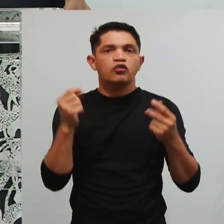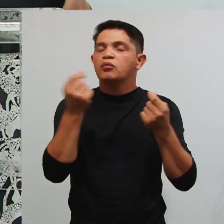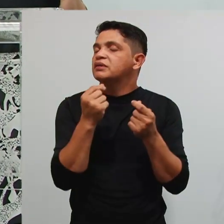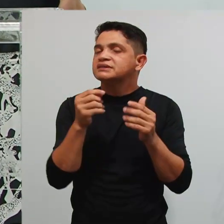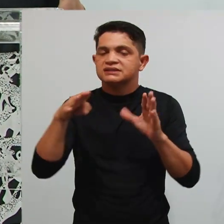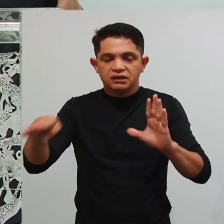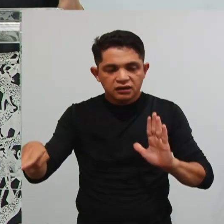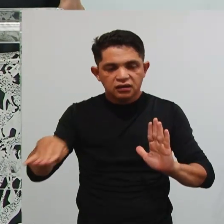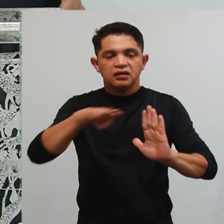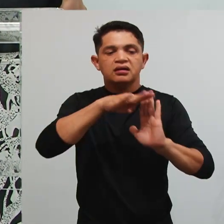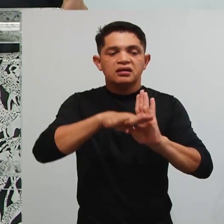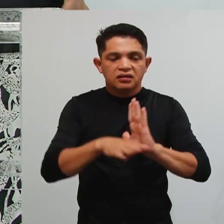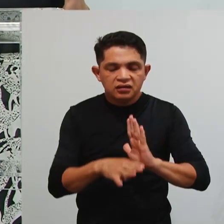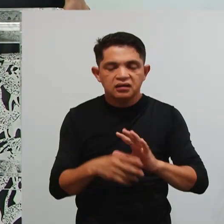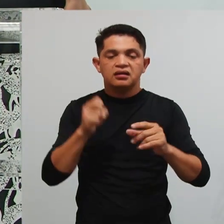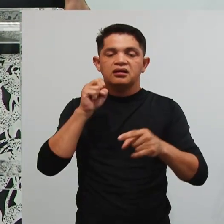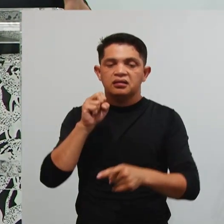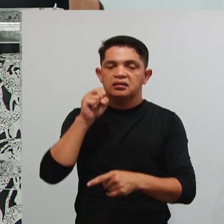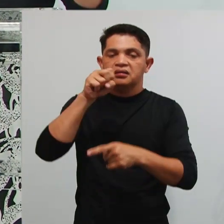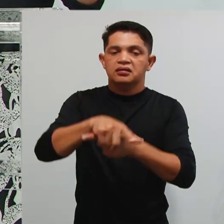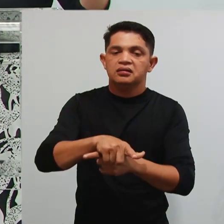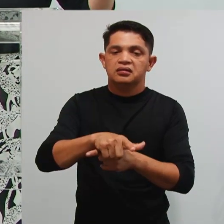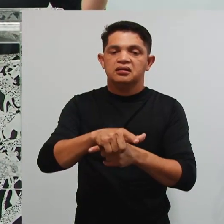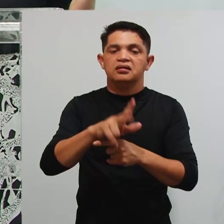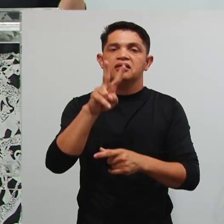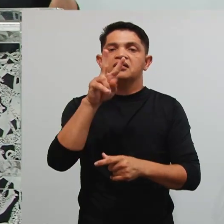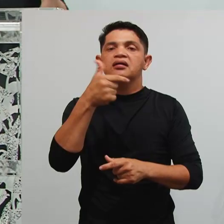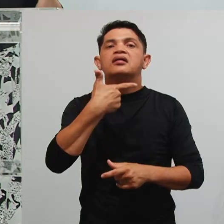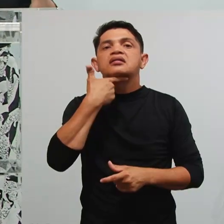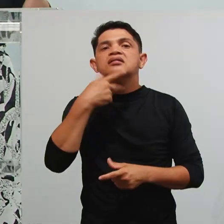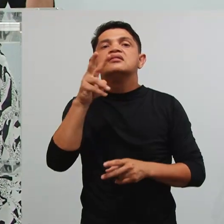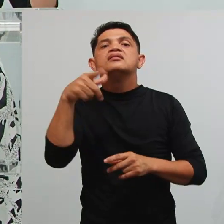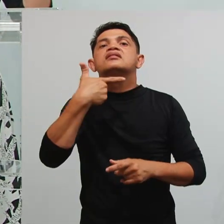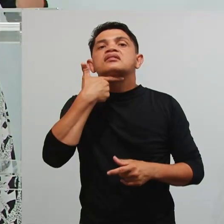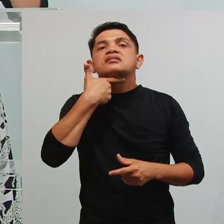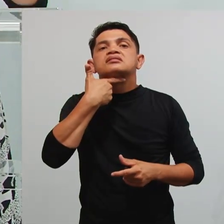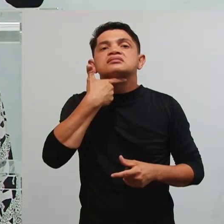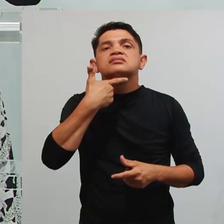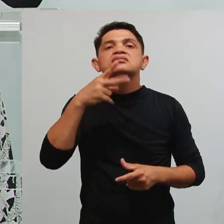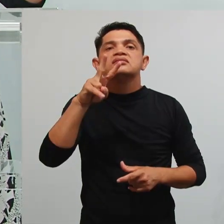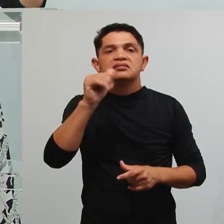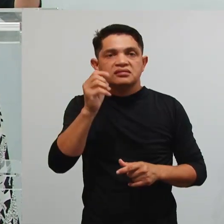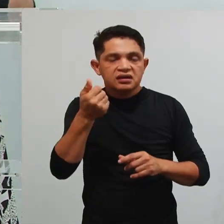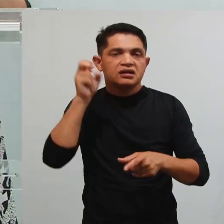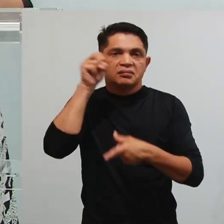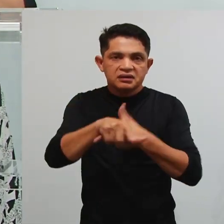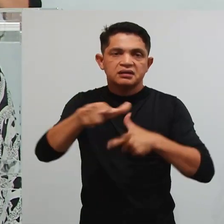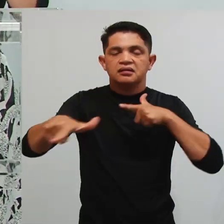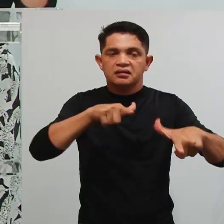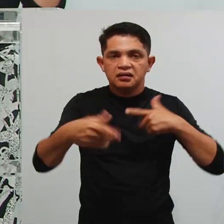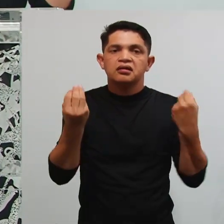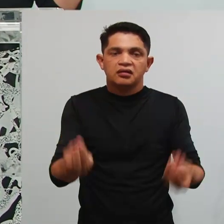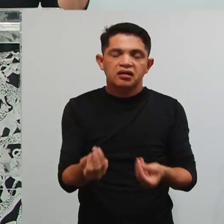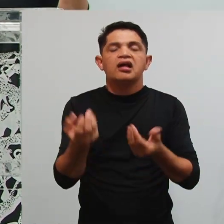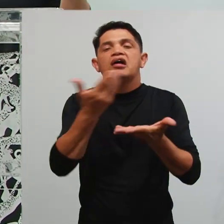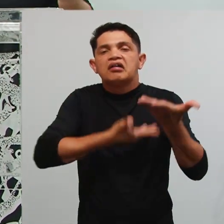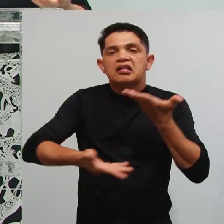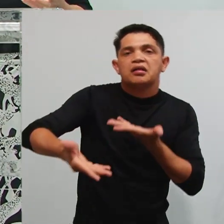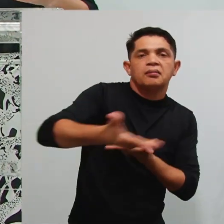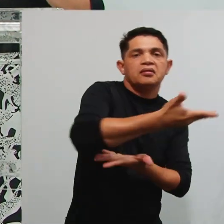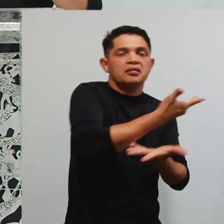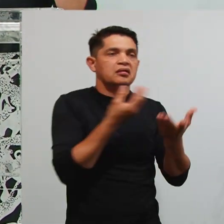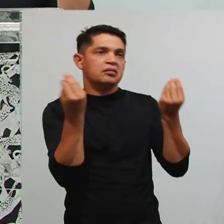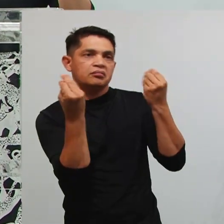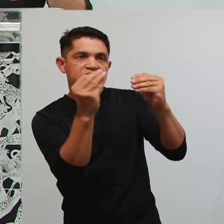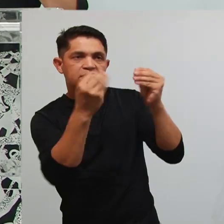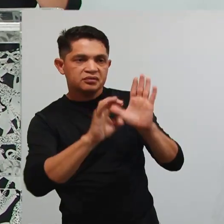seletivo para alunos do Instituto Federal. Aí tem uma comissão que vai elaborar o